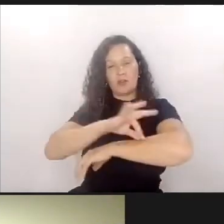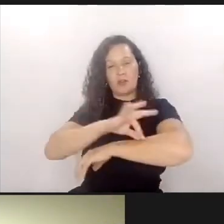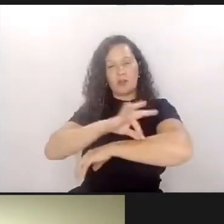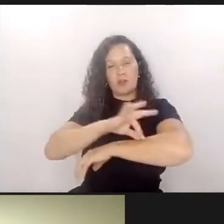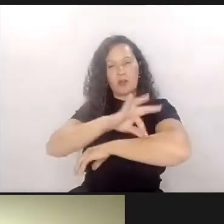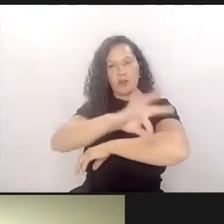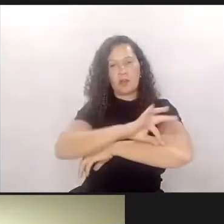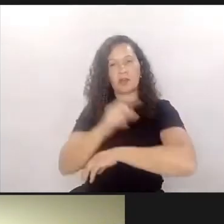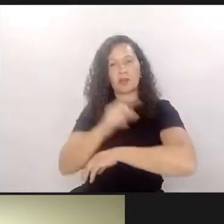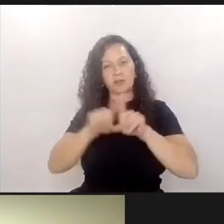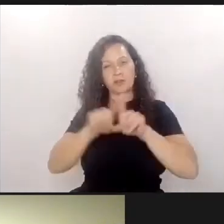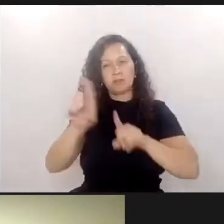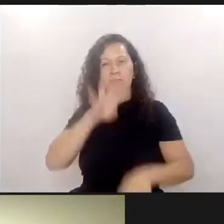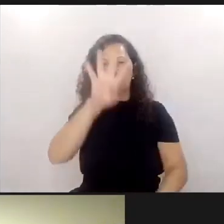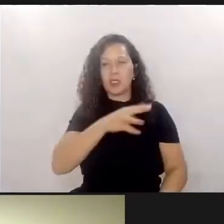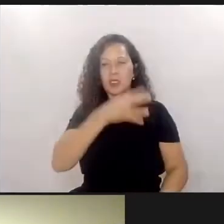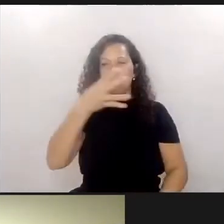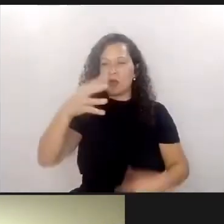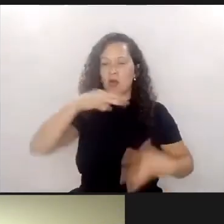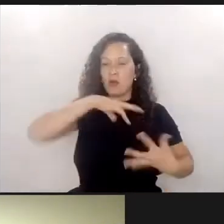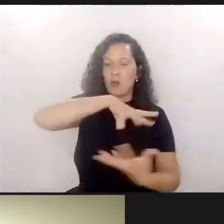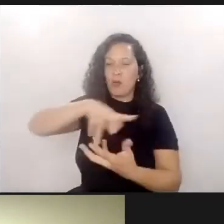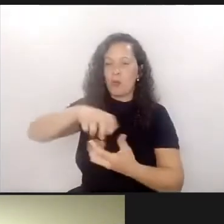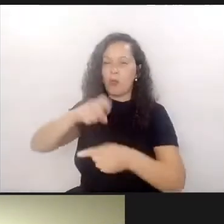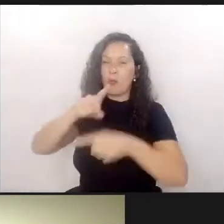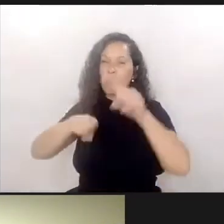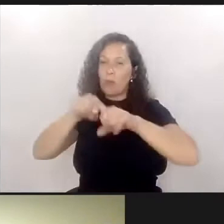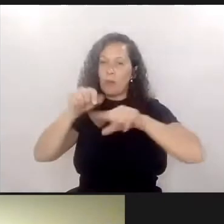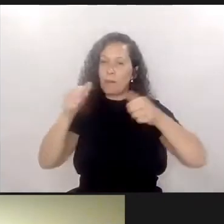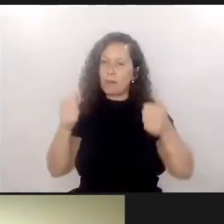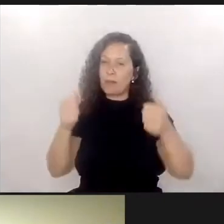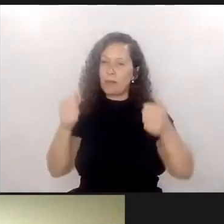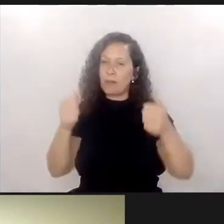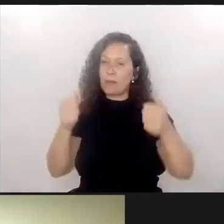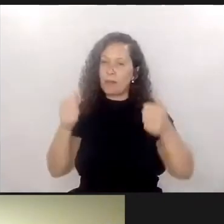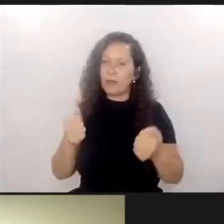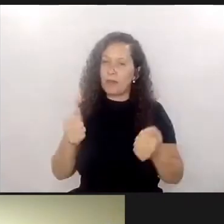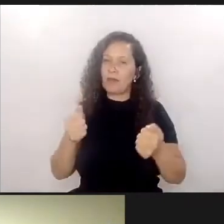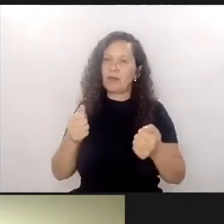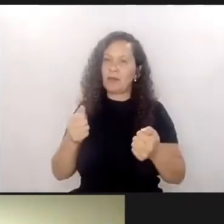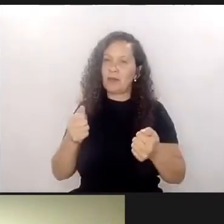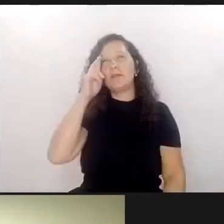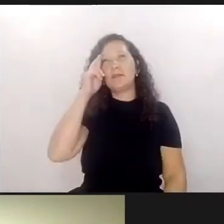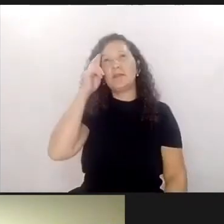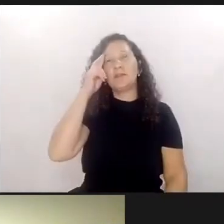um objeto de reflexão teórica, né?